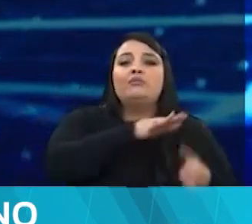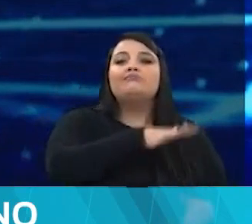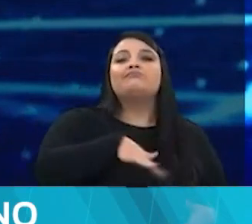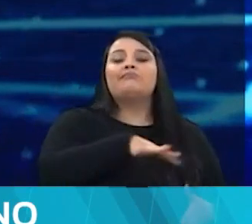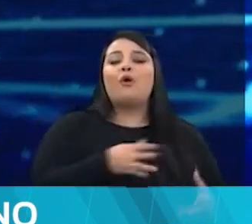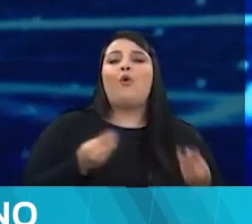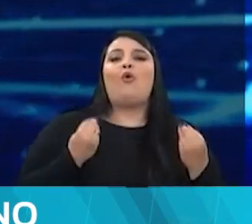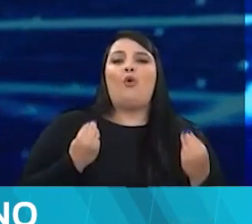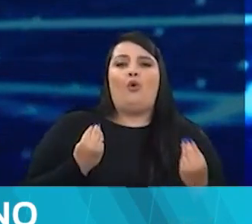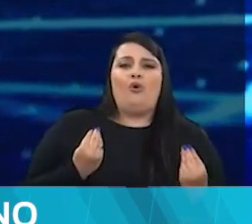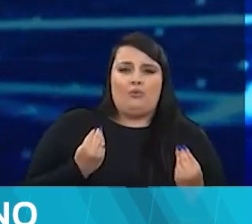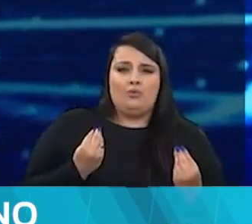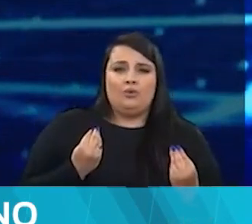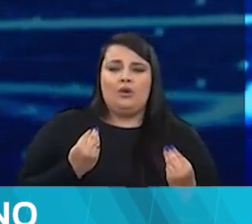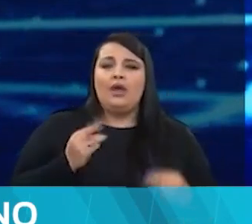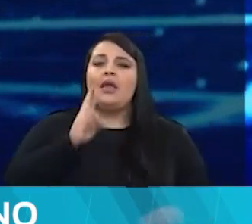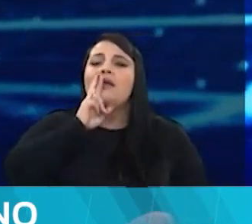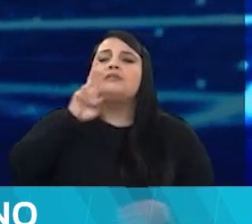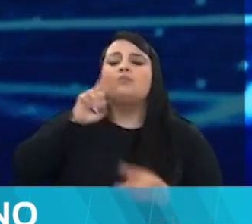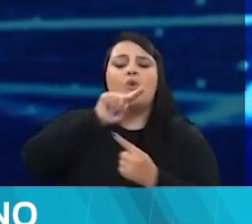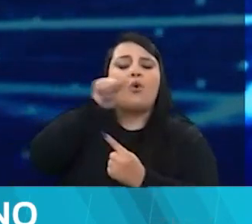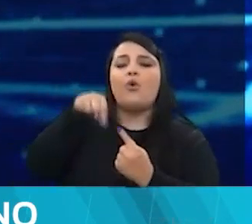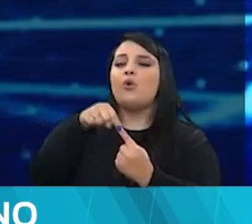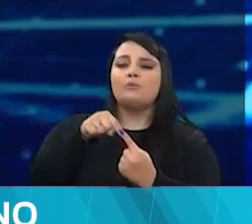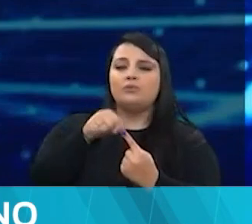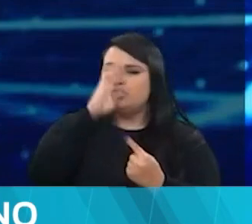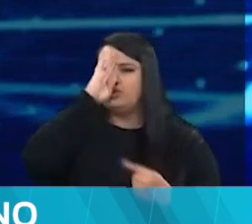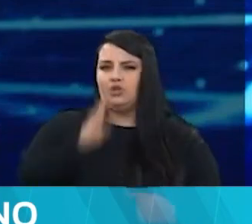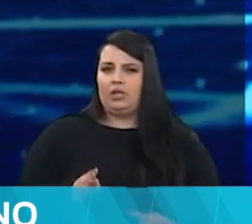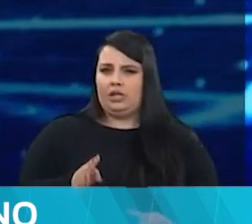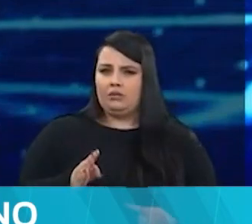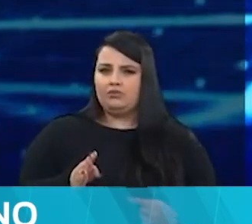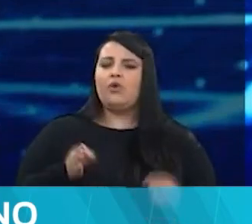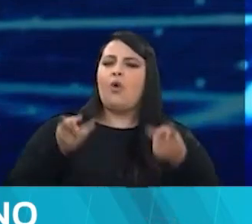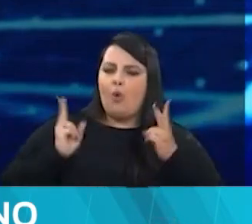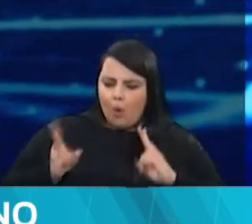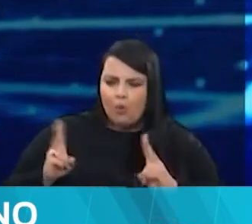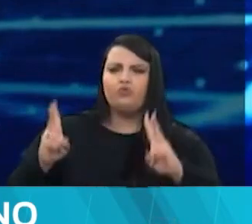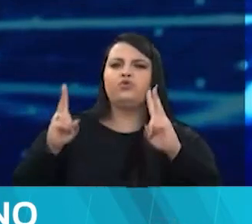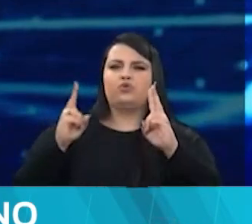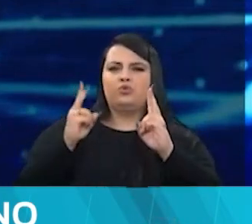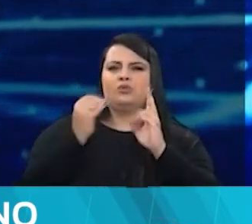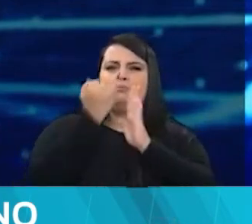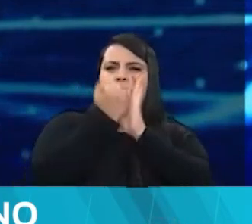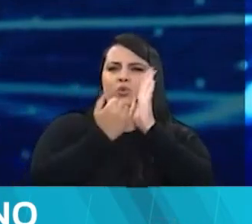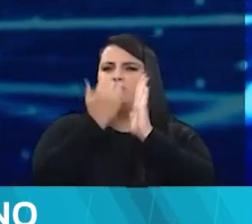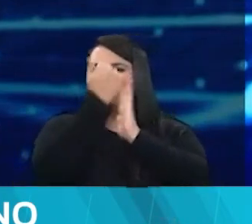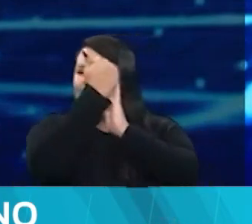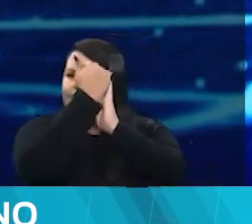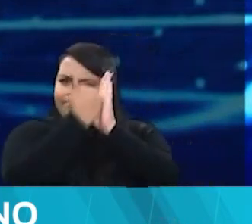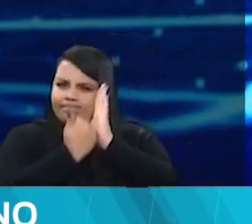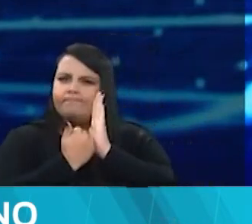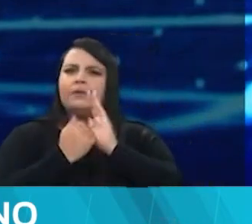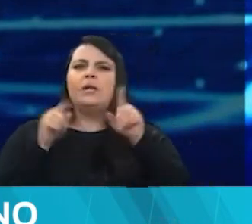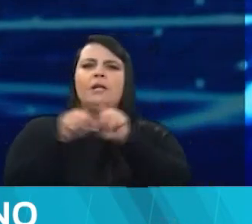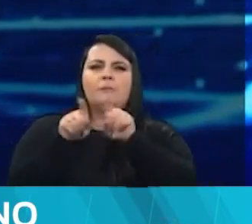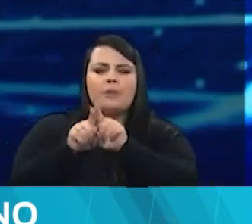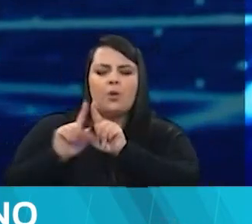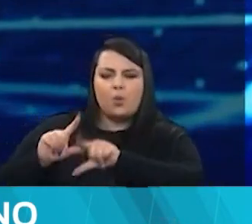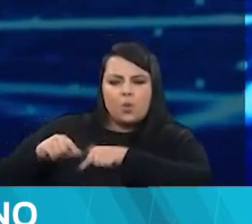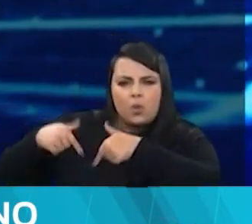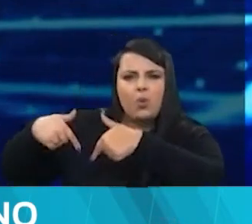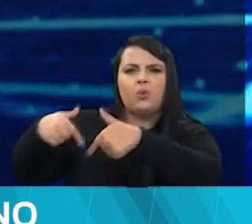Minha resposta objetivamente. Eu vou manter a alíquota do ICMS e vou lutar junto a todos os governadores